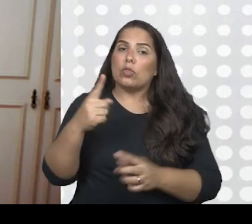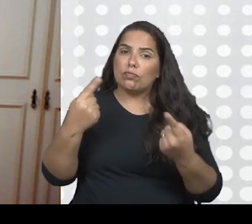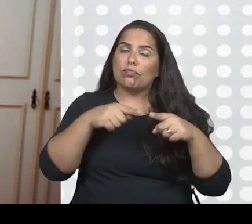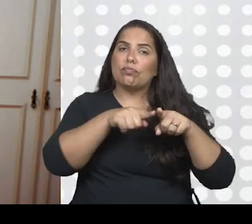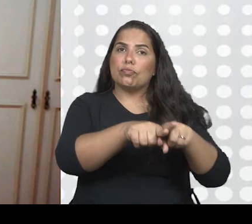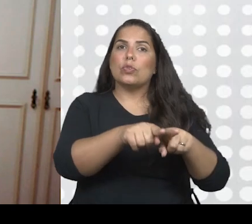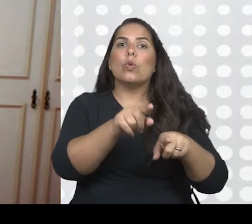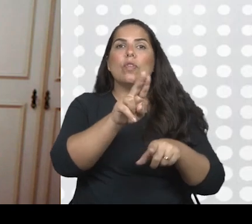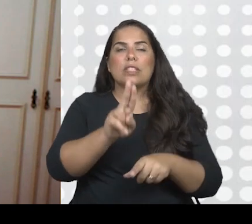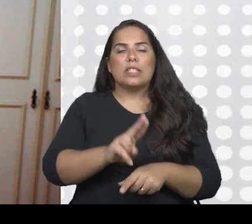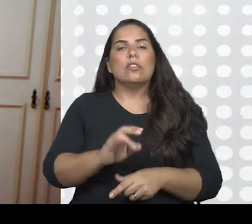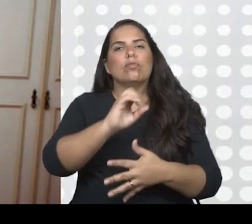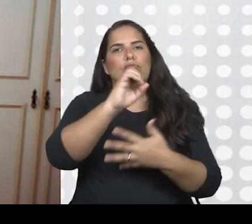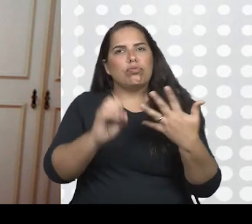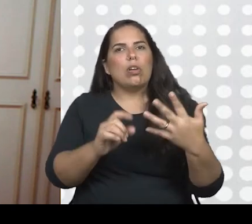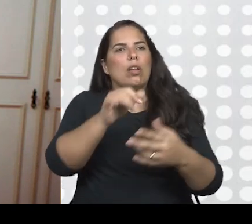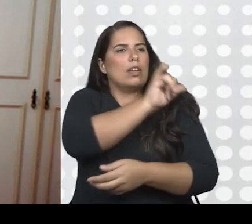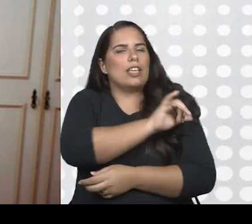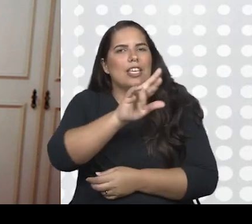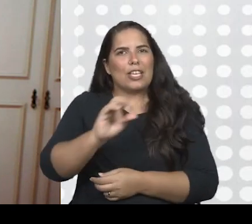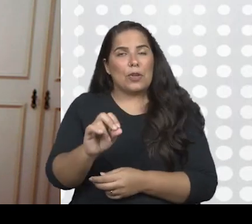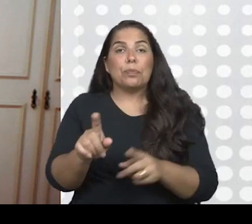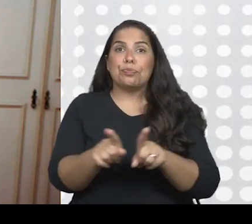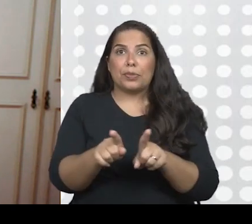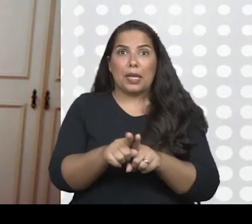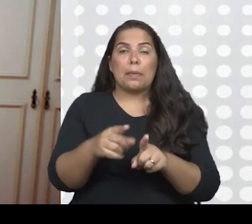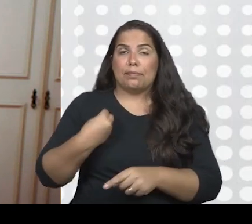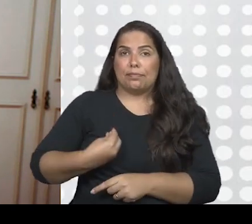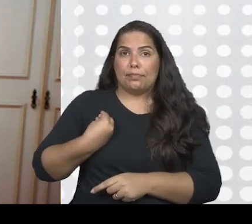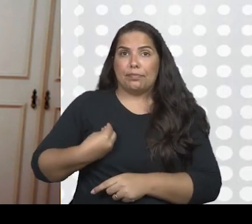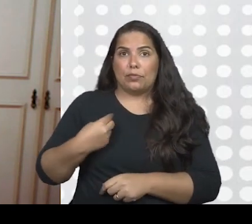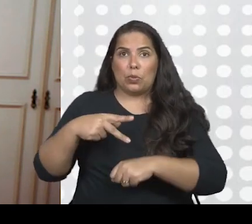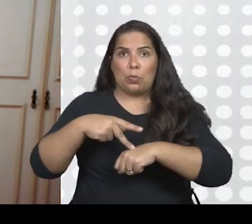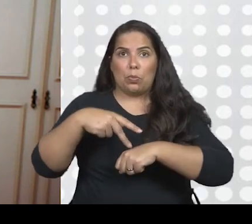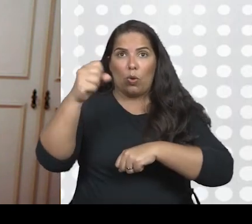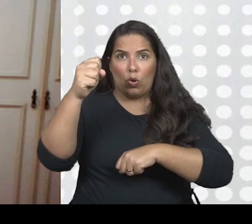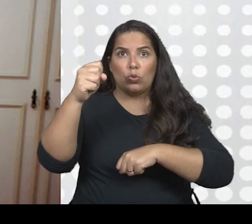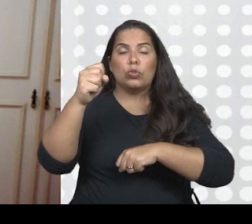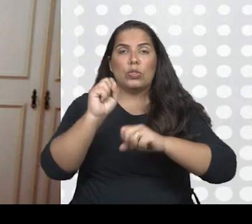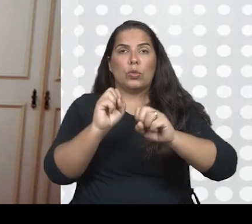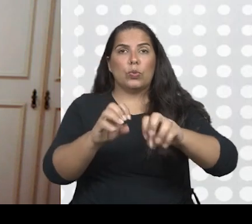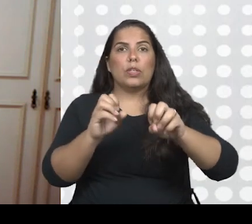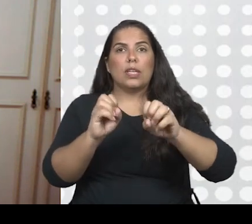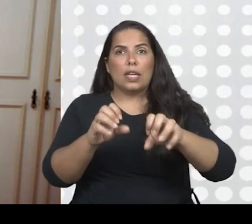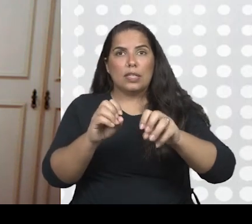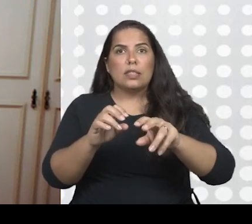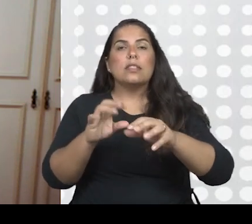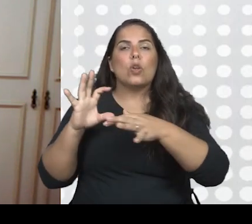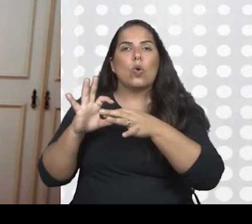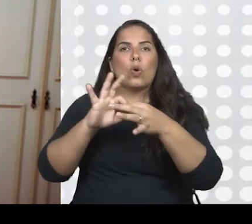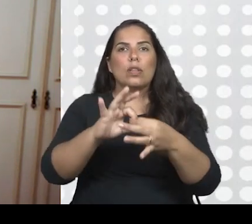da Universidade Federal Rural do Rio de Janeiro e membro do programa de pós-graduação em Educação,